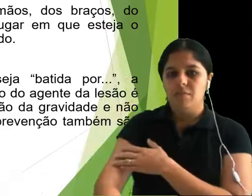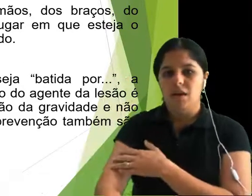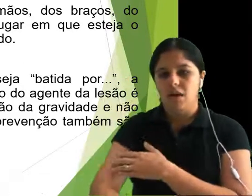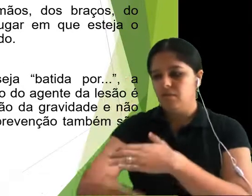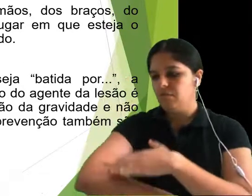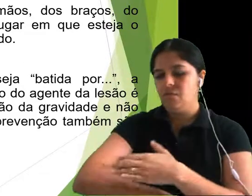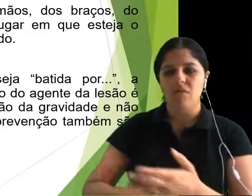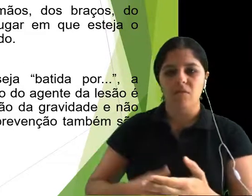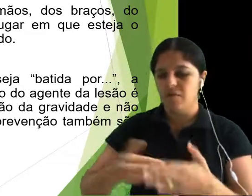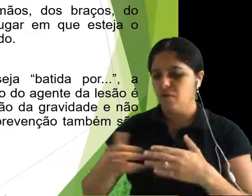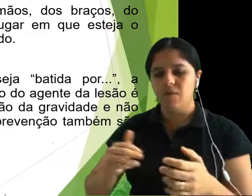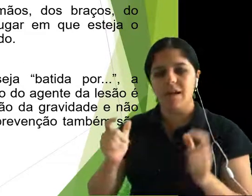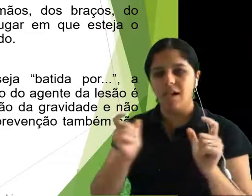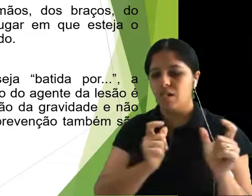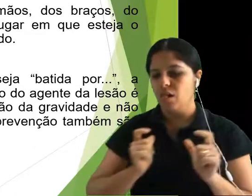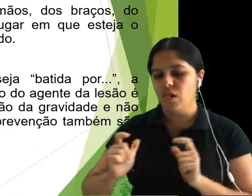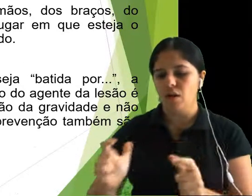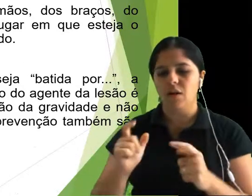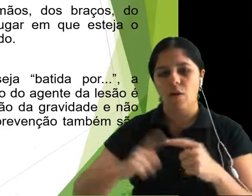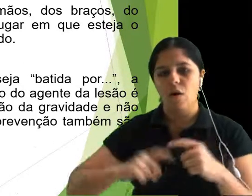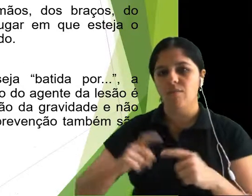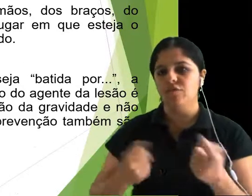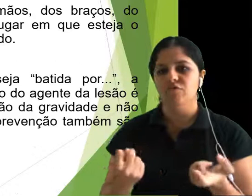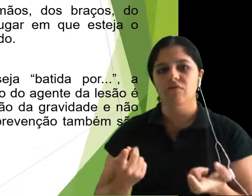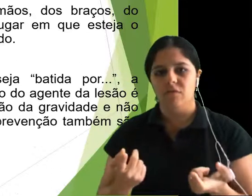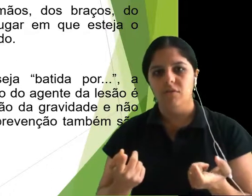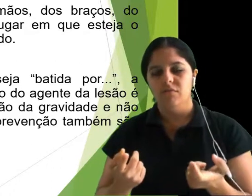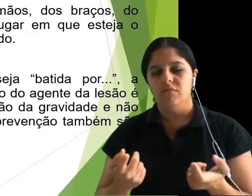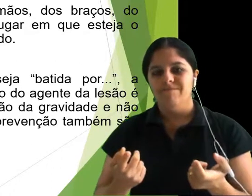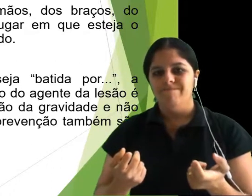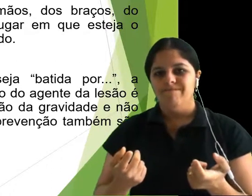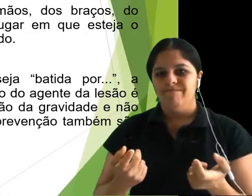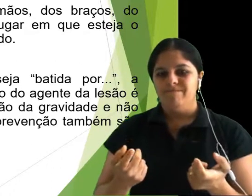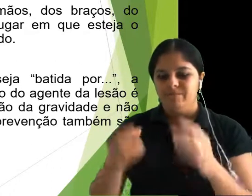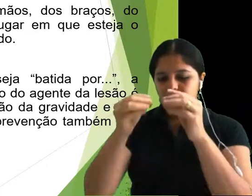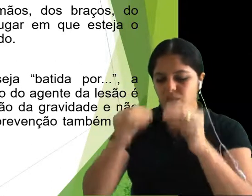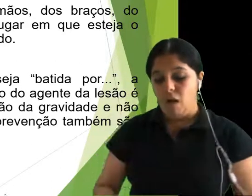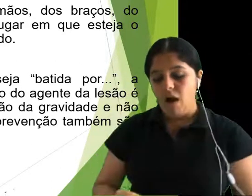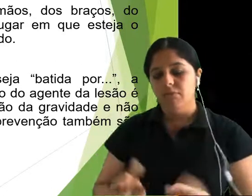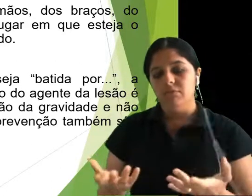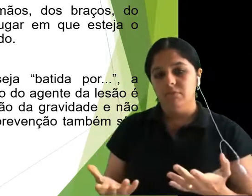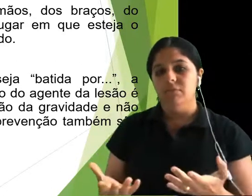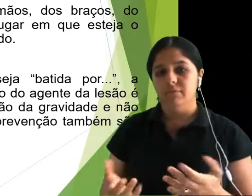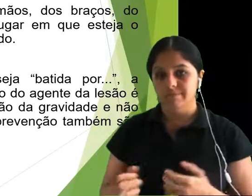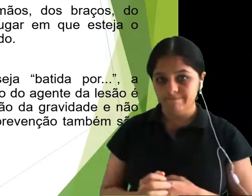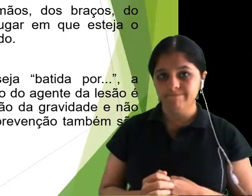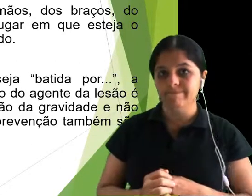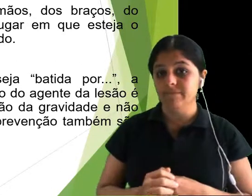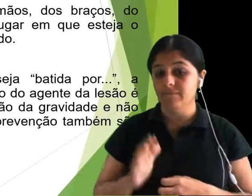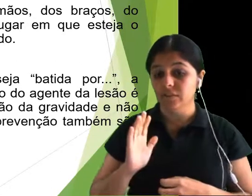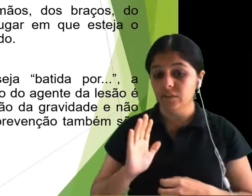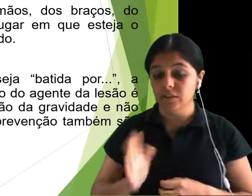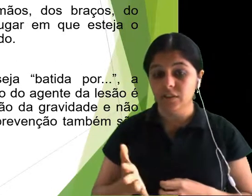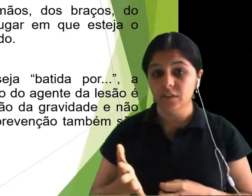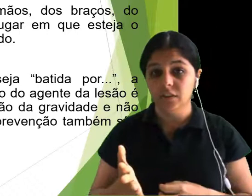de qualquer lugar em que esteja o objeto apoiado, geralmente mal apoiado. Embora nesses casos seja